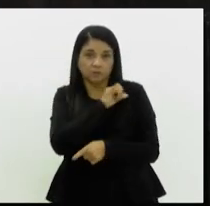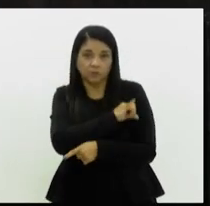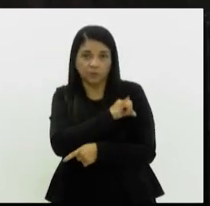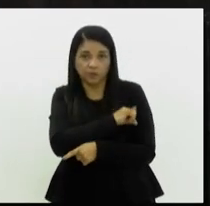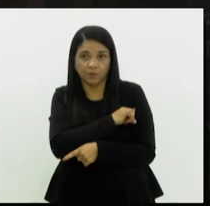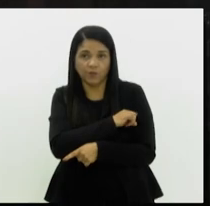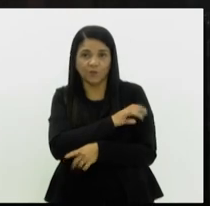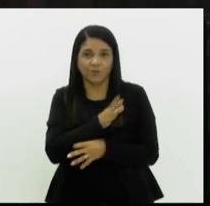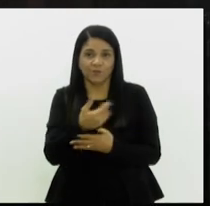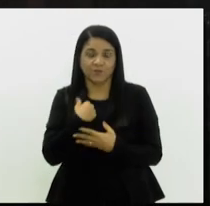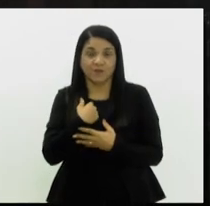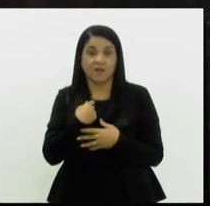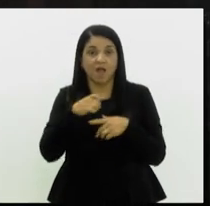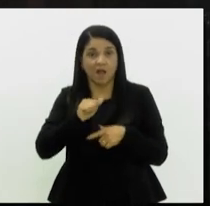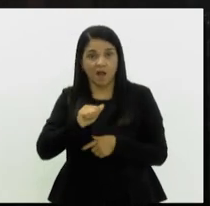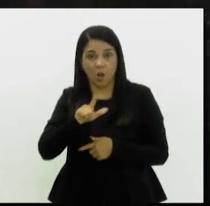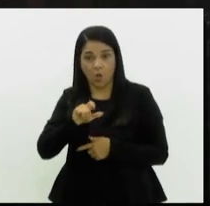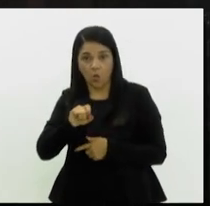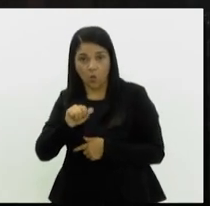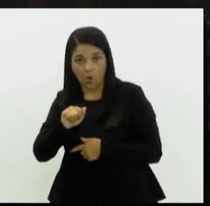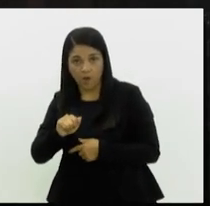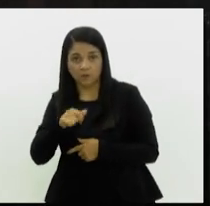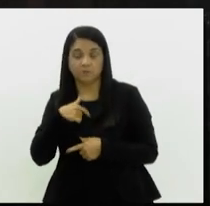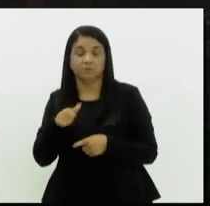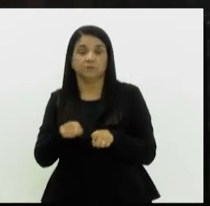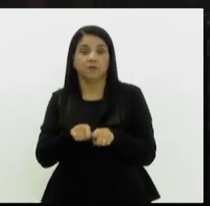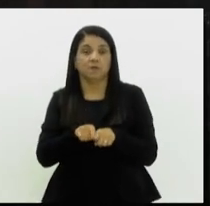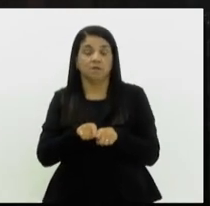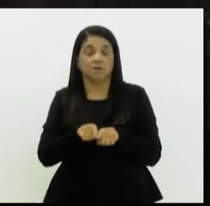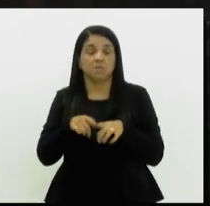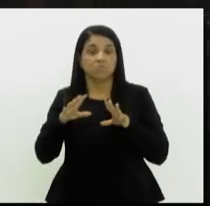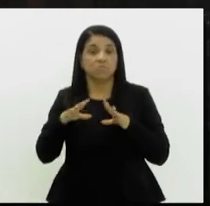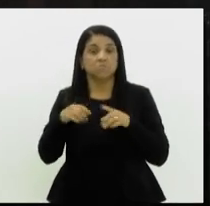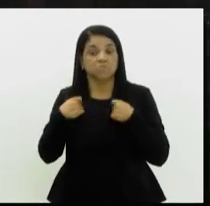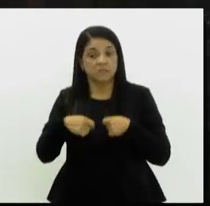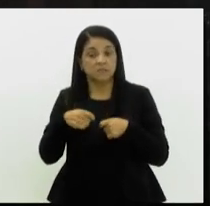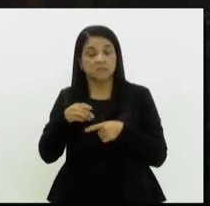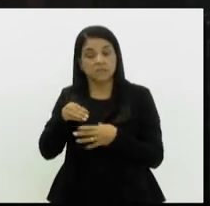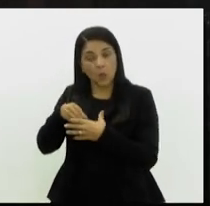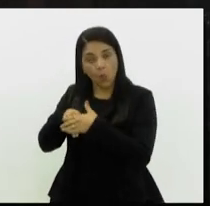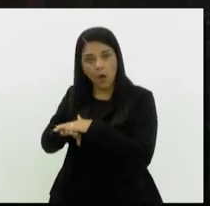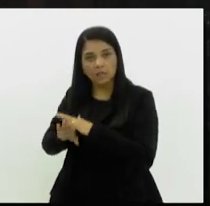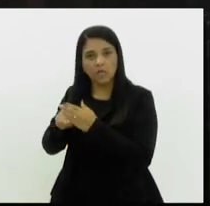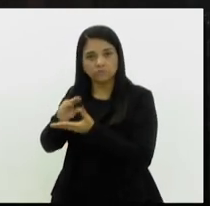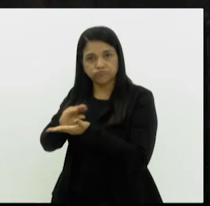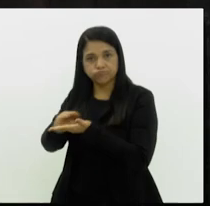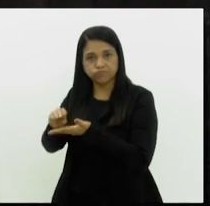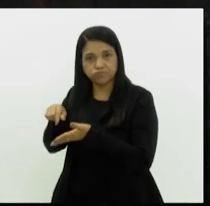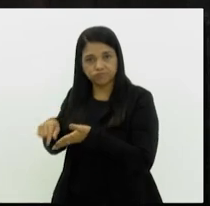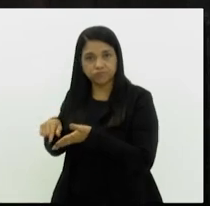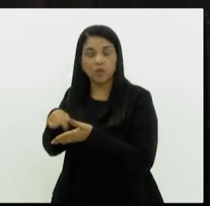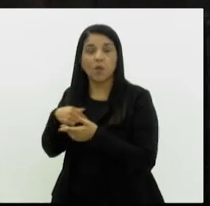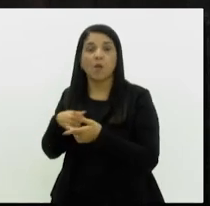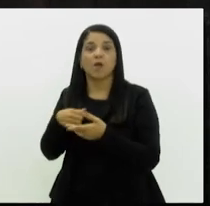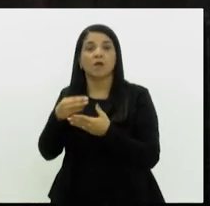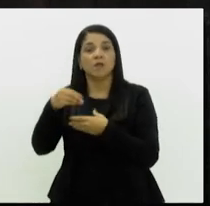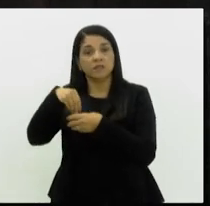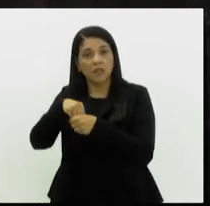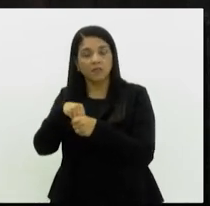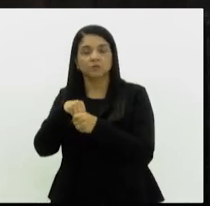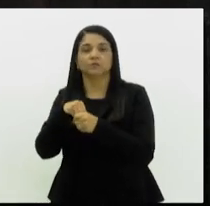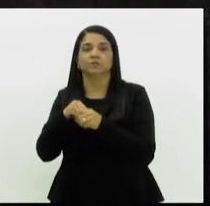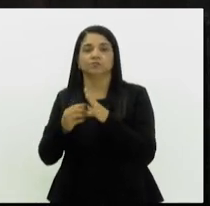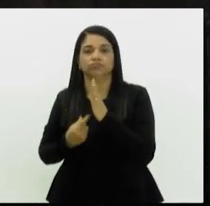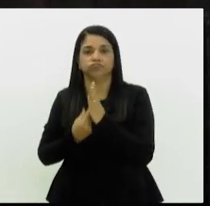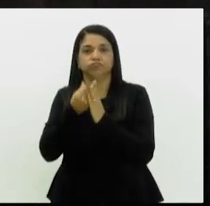um ponto. Não, as catástrofes, as enchentes, elas têm que estar dentro do nosso orçamento, porque cada vez mais